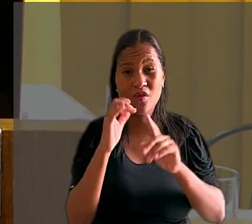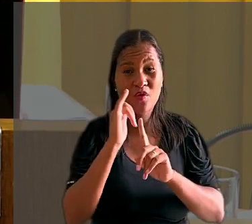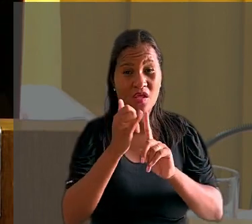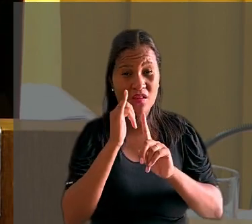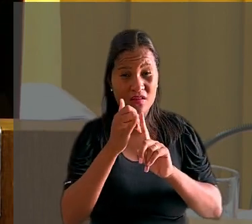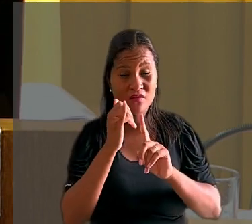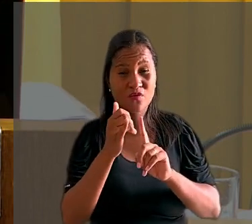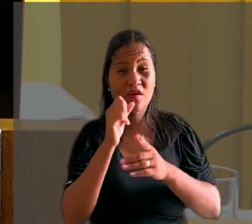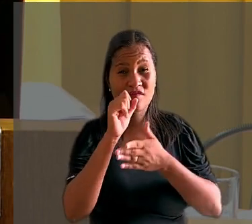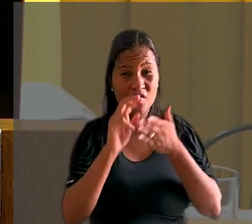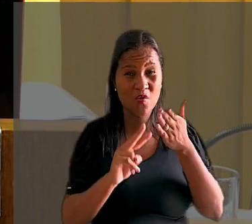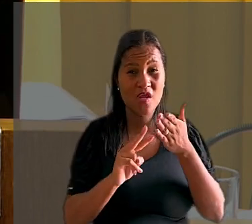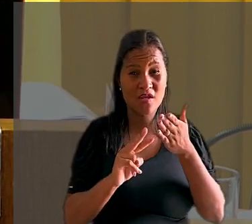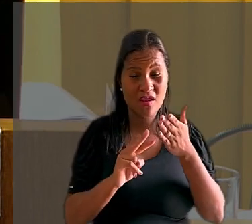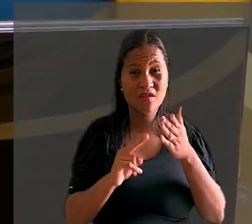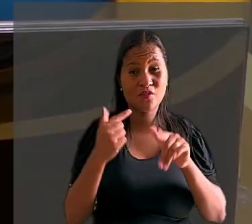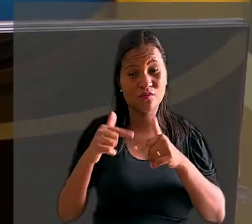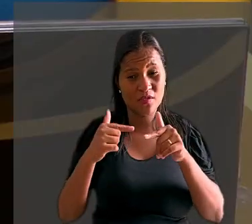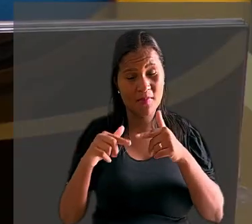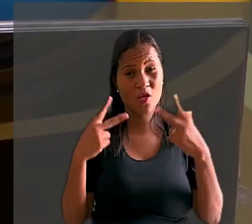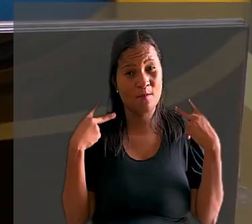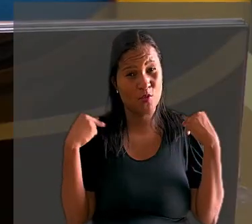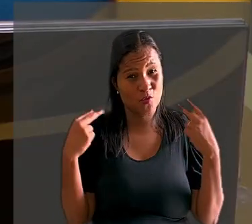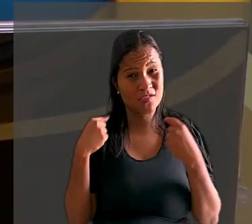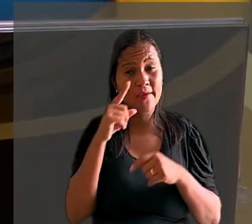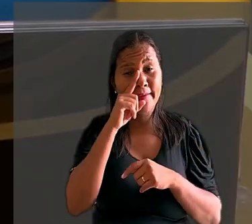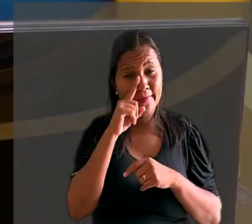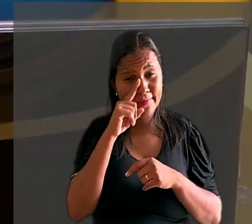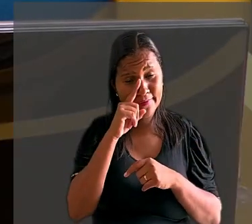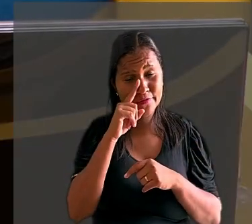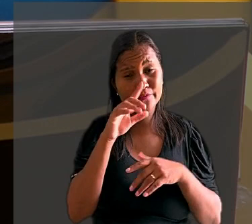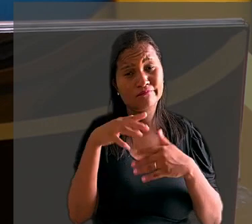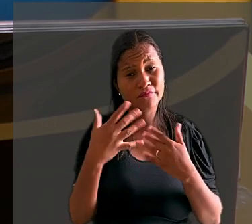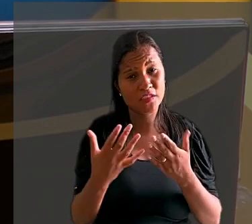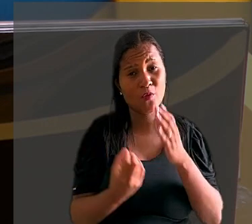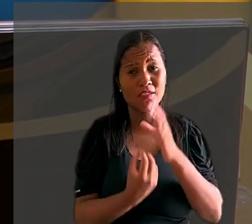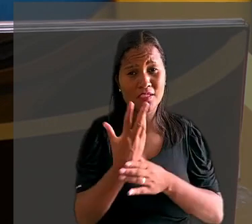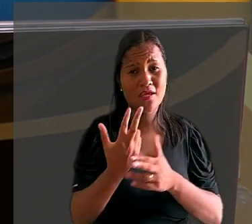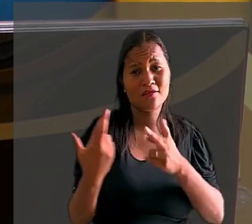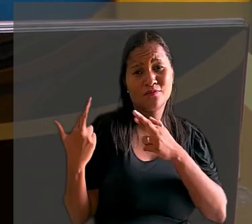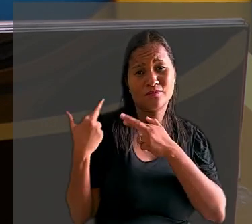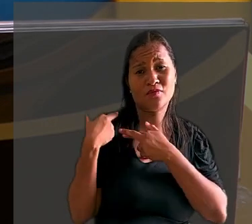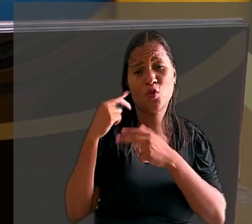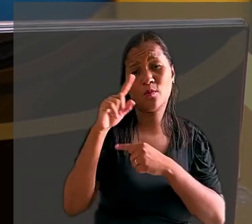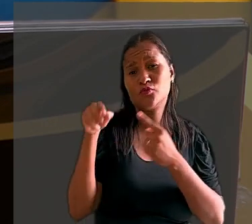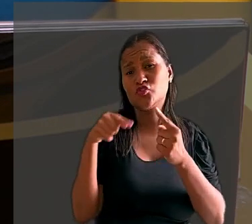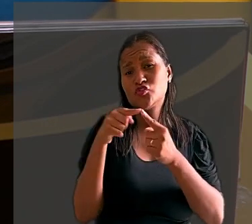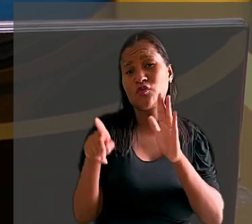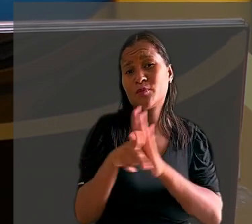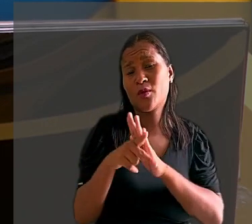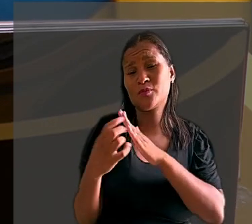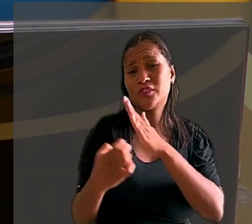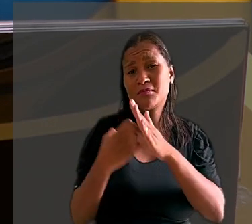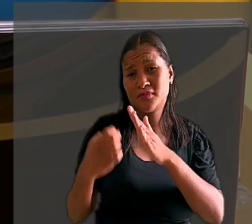à noite. No caso, o relator avaliou que a atividade do motorista é de risco, o que gera a responsabilidade objetiva